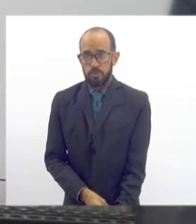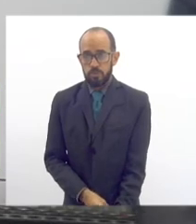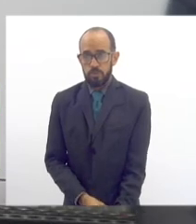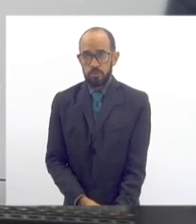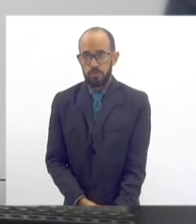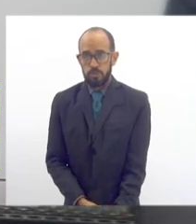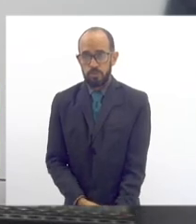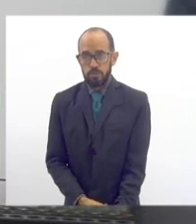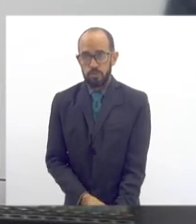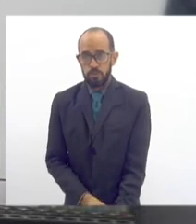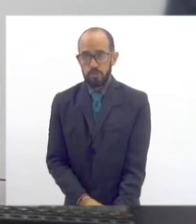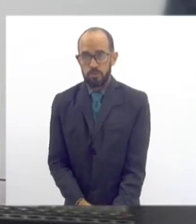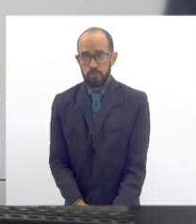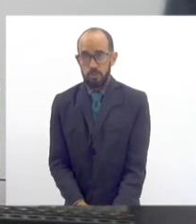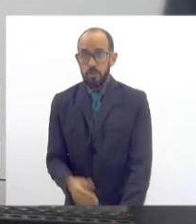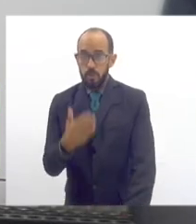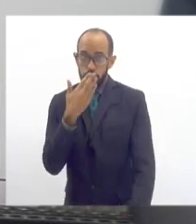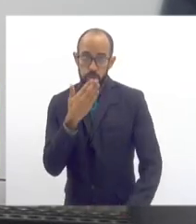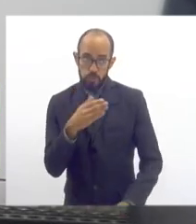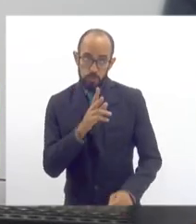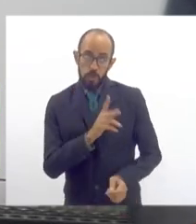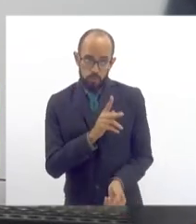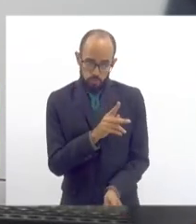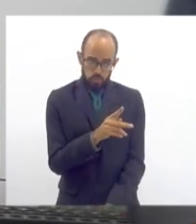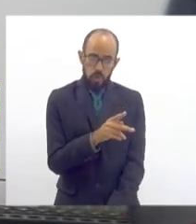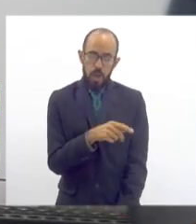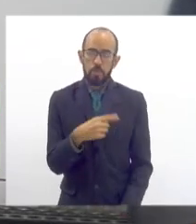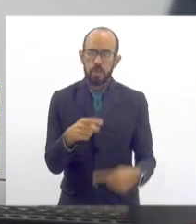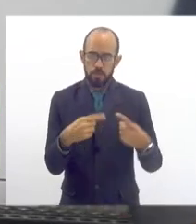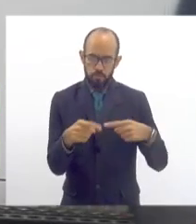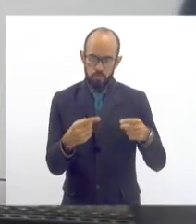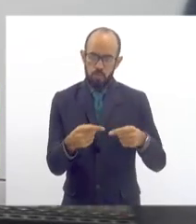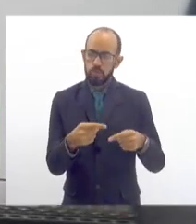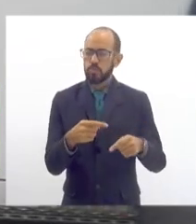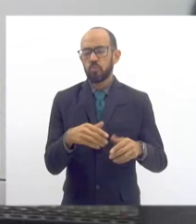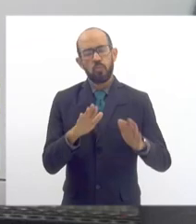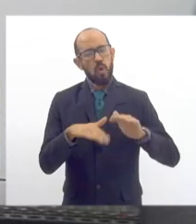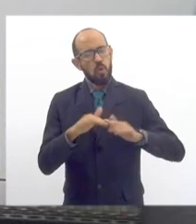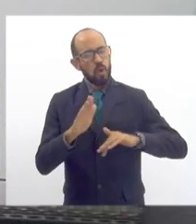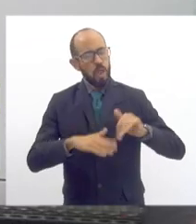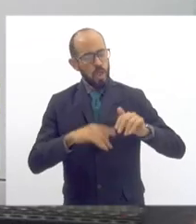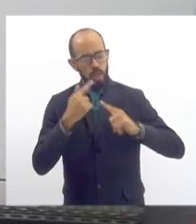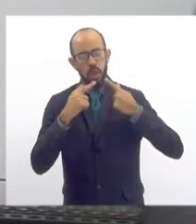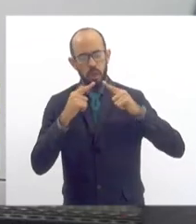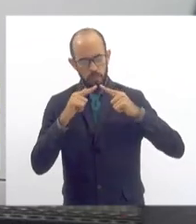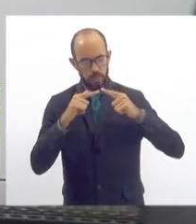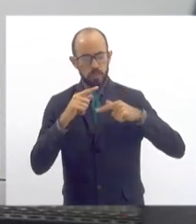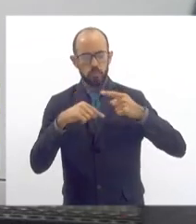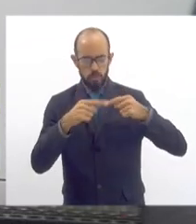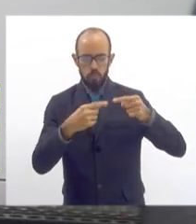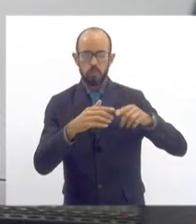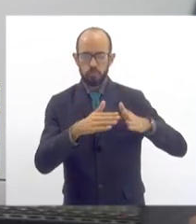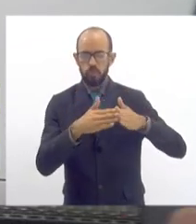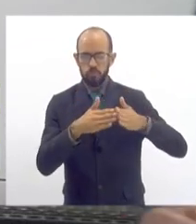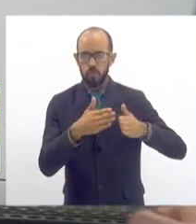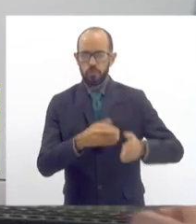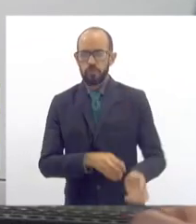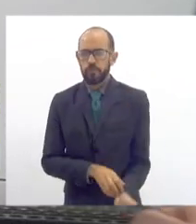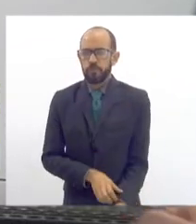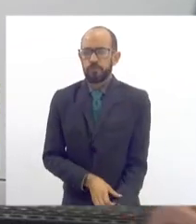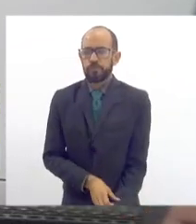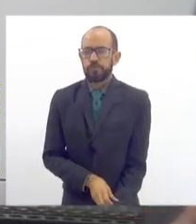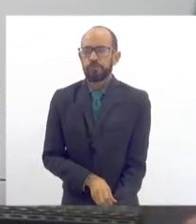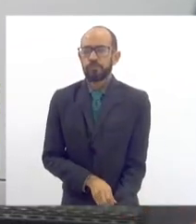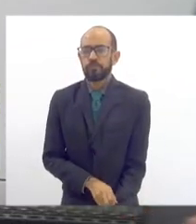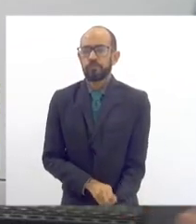Eu peço para continuar, só para esclarecimento, depois eu estou aberto a qualquer crítica e qualquer pergunta. Em março de